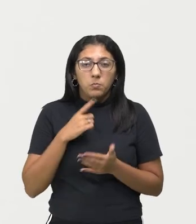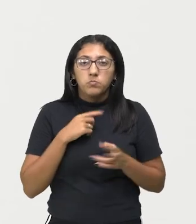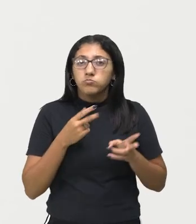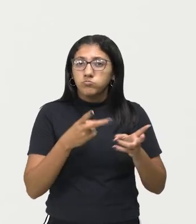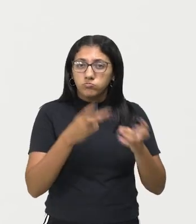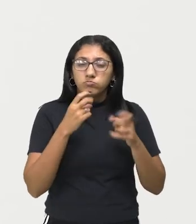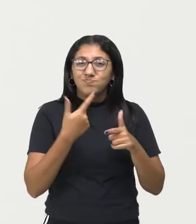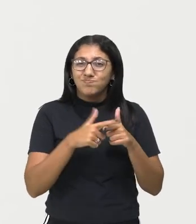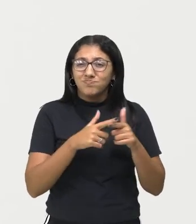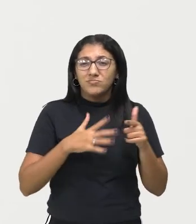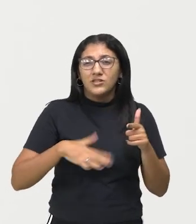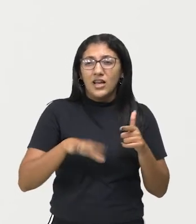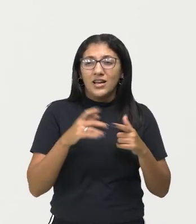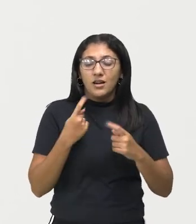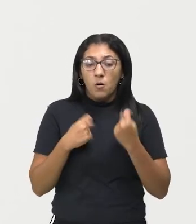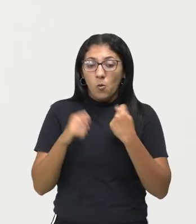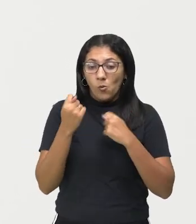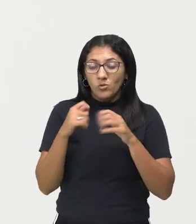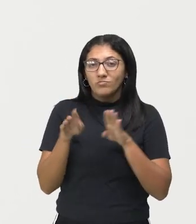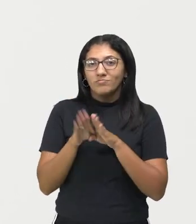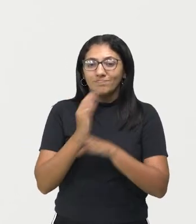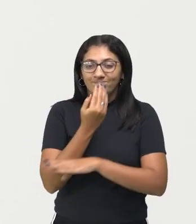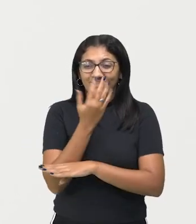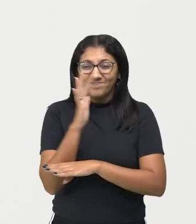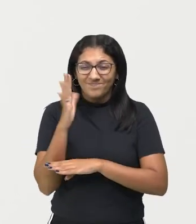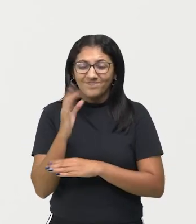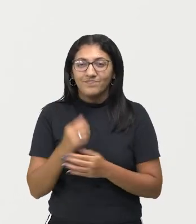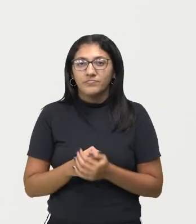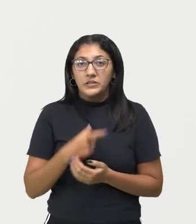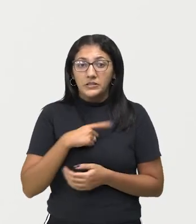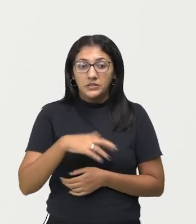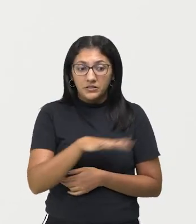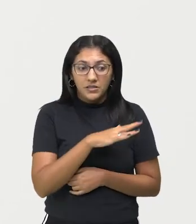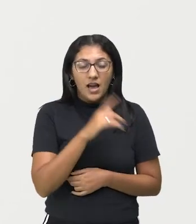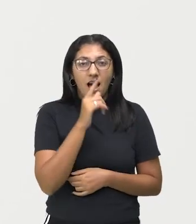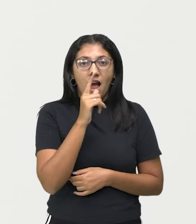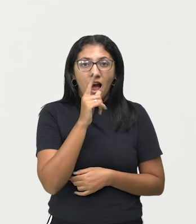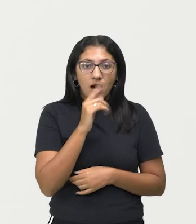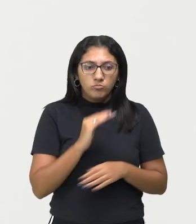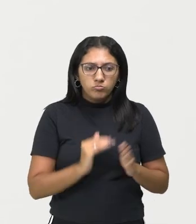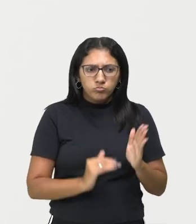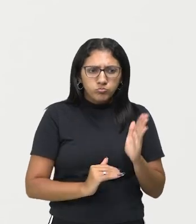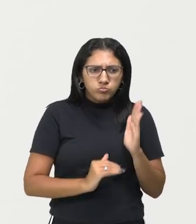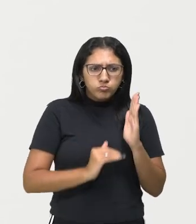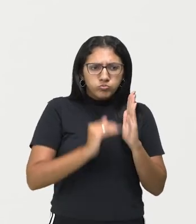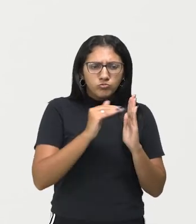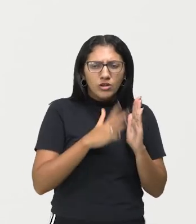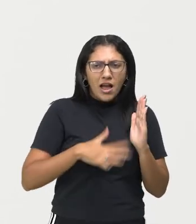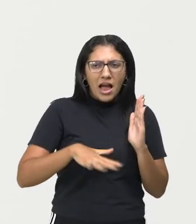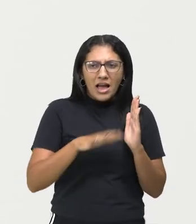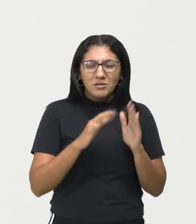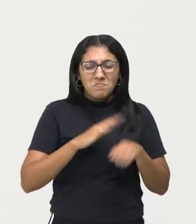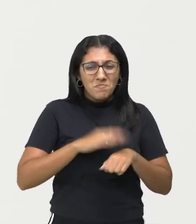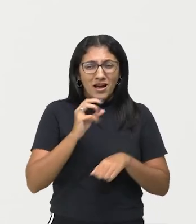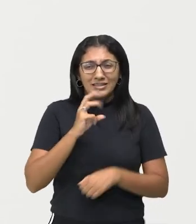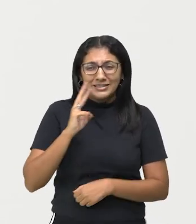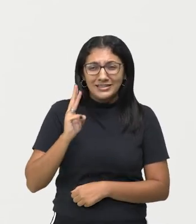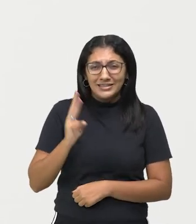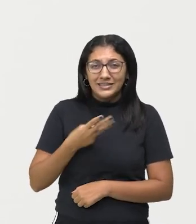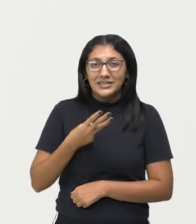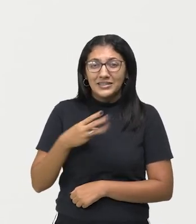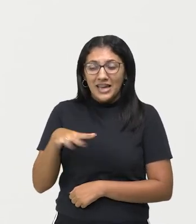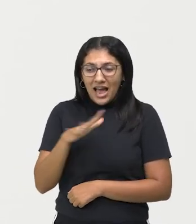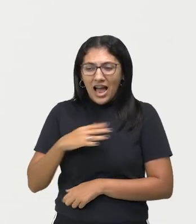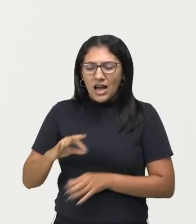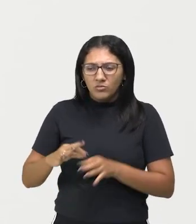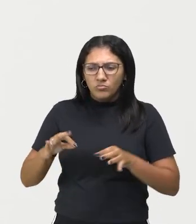tragédia ecológica e econômica. Por quê? Ela inundou uma área de mais de 3.000 quilômetros quadrados. Então, ela afogou, ela